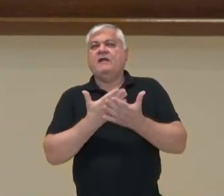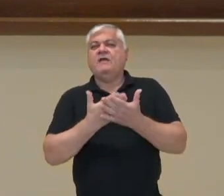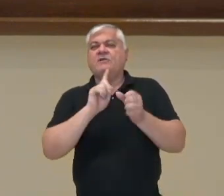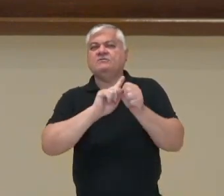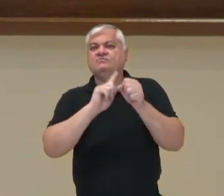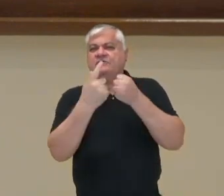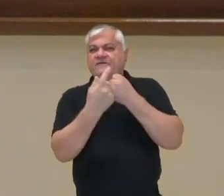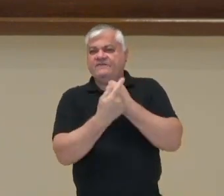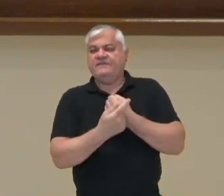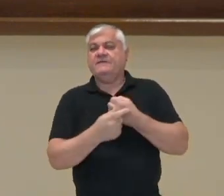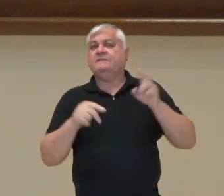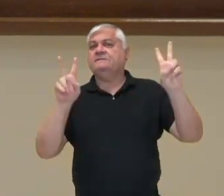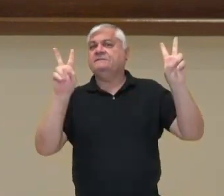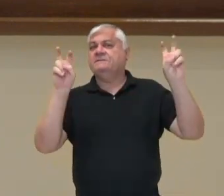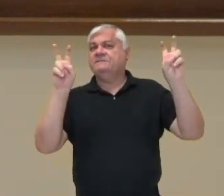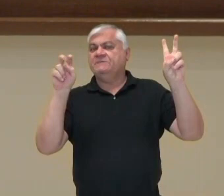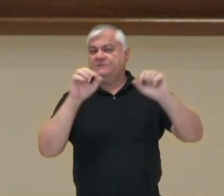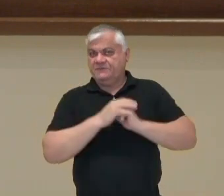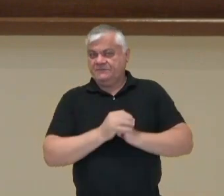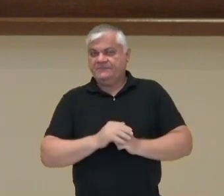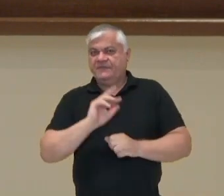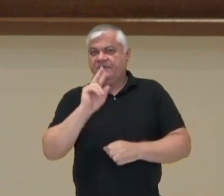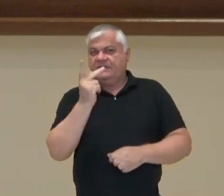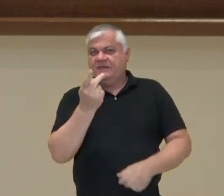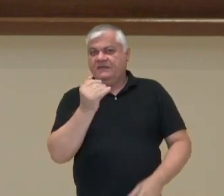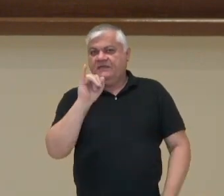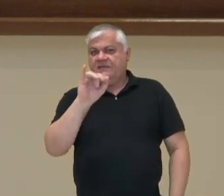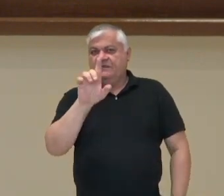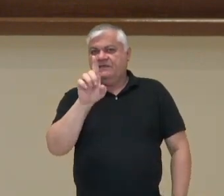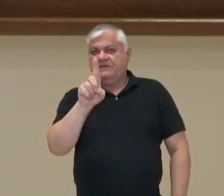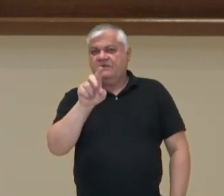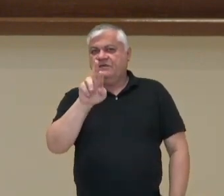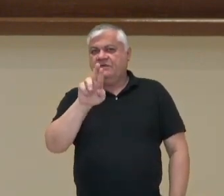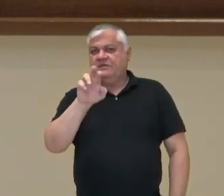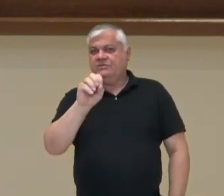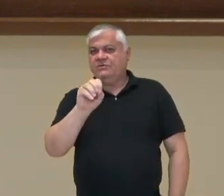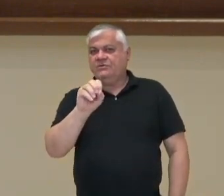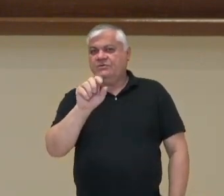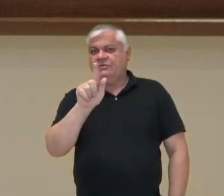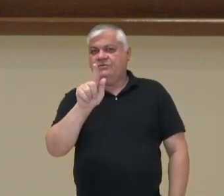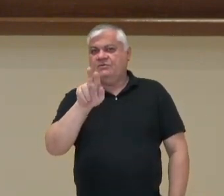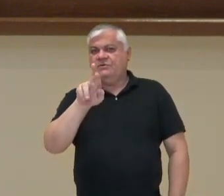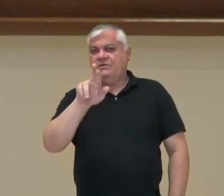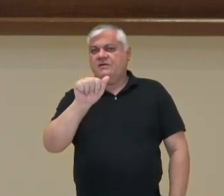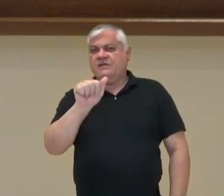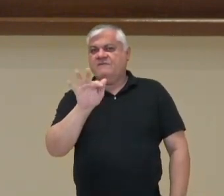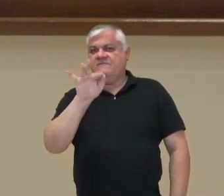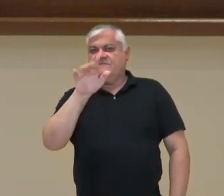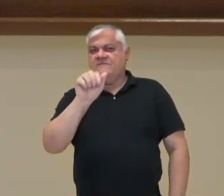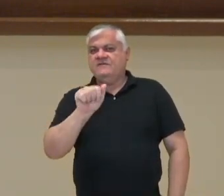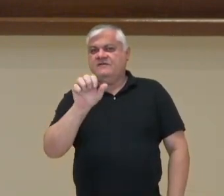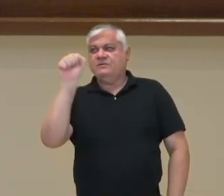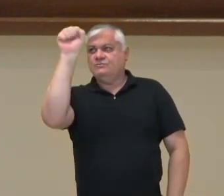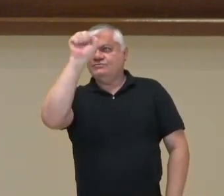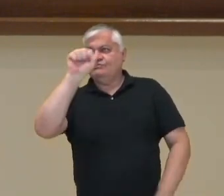geografia e vamos falar sobre a hidrografia da região sudeste. Que características